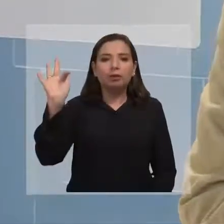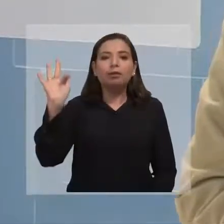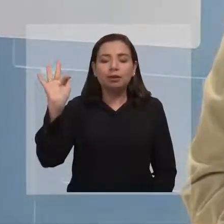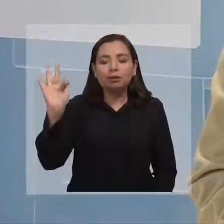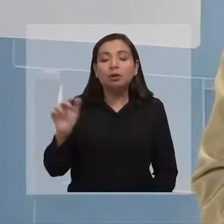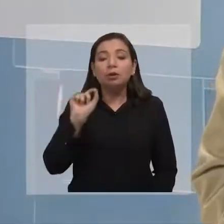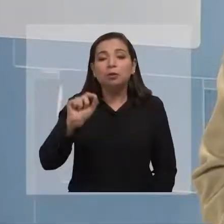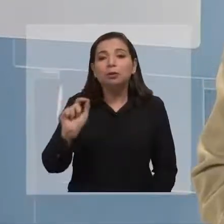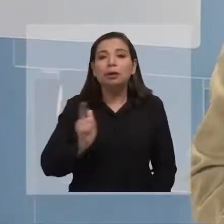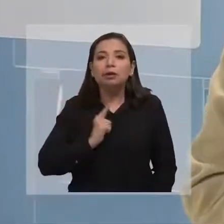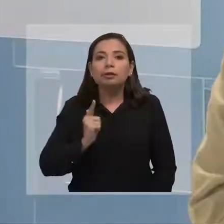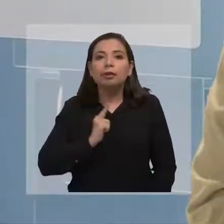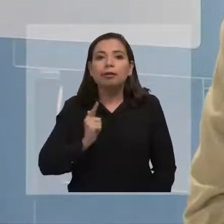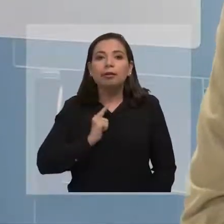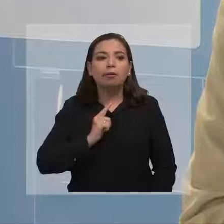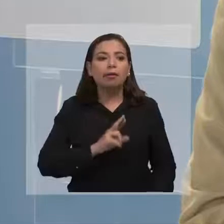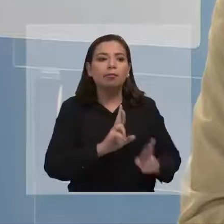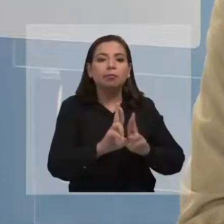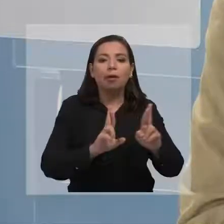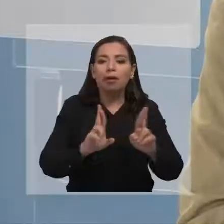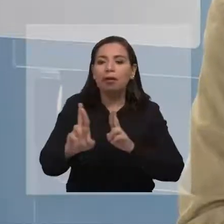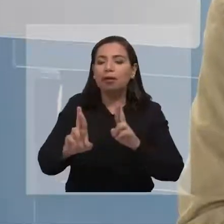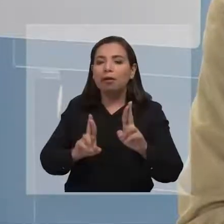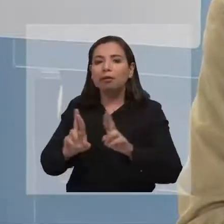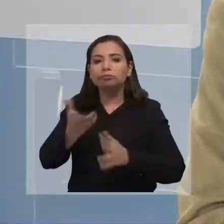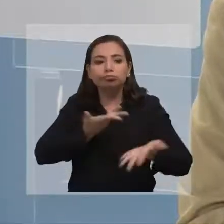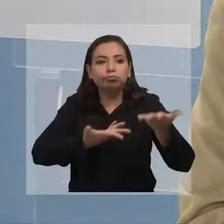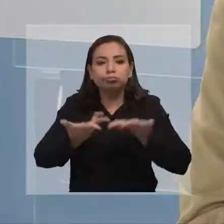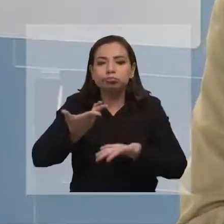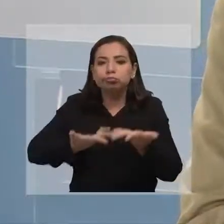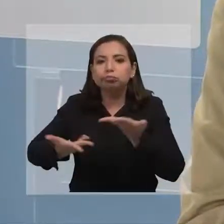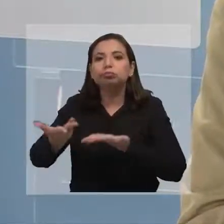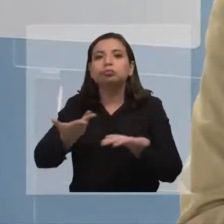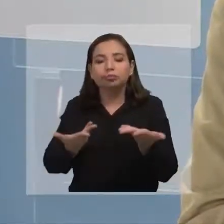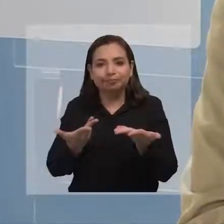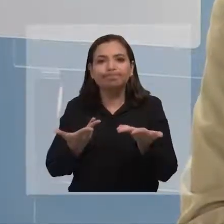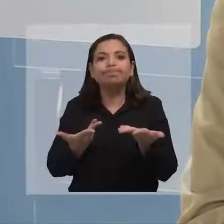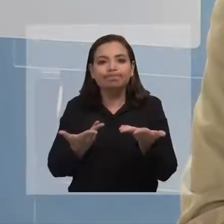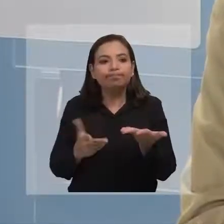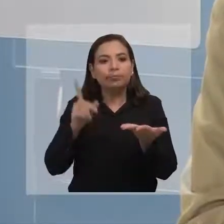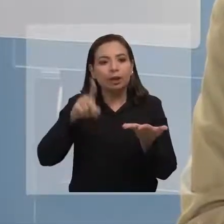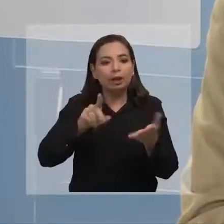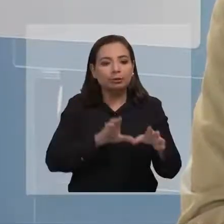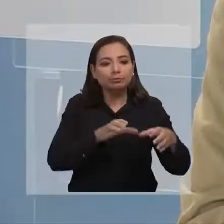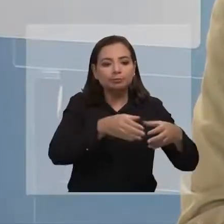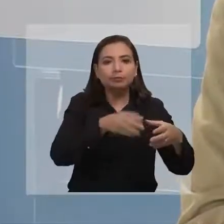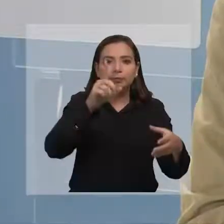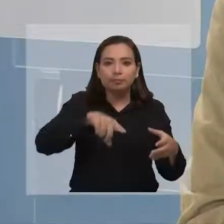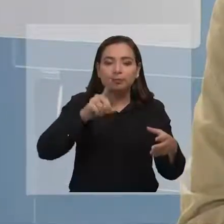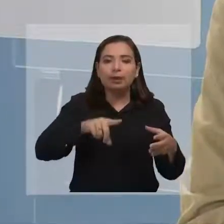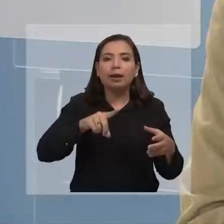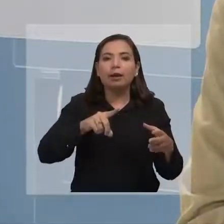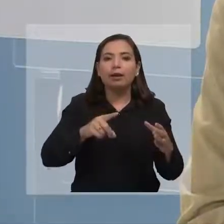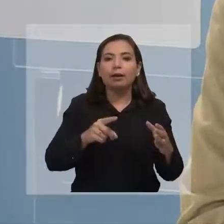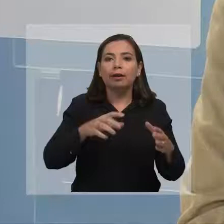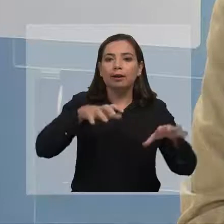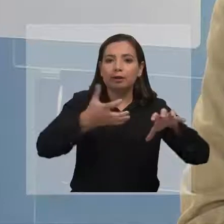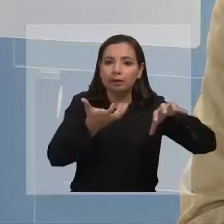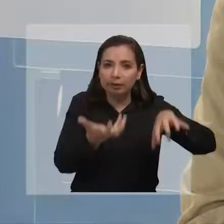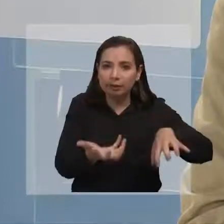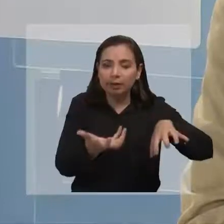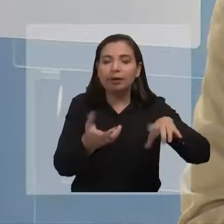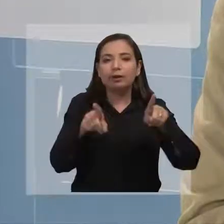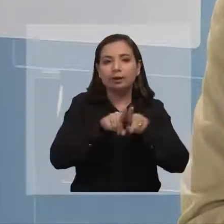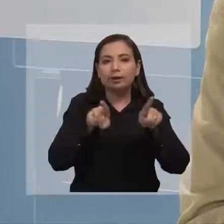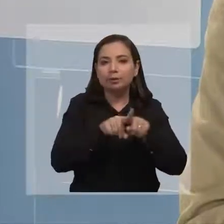prerrogativas na relação com o poder legislativo central, Câmara Federal e